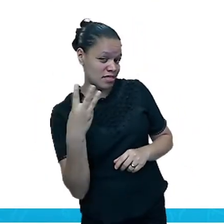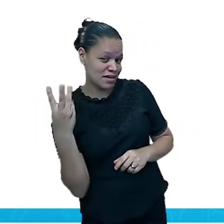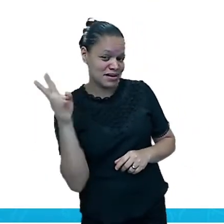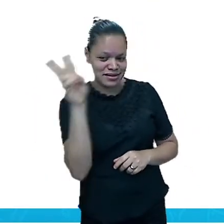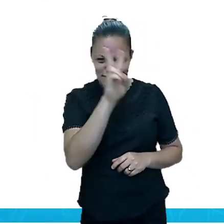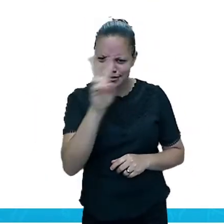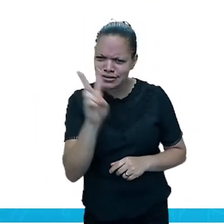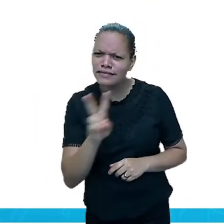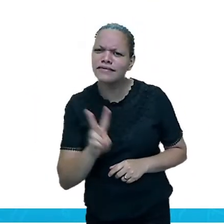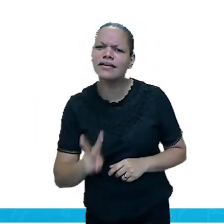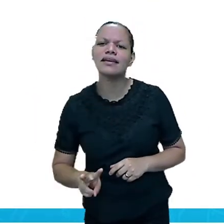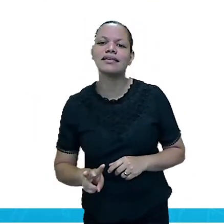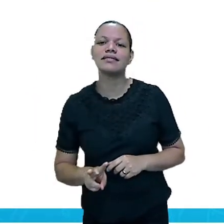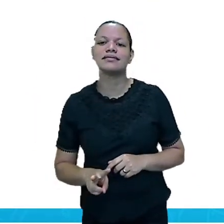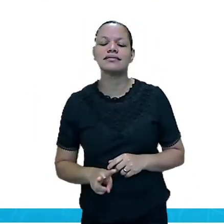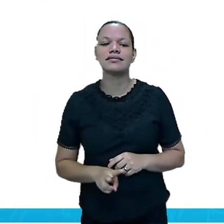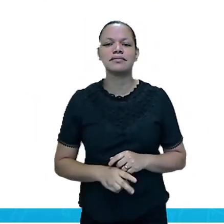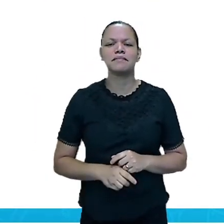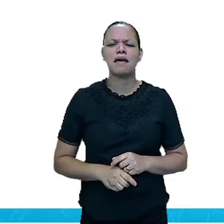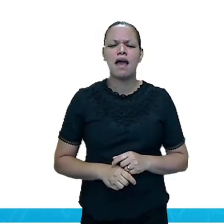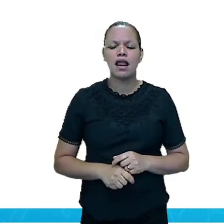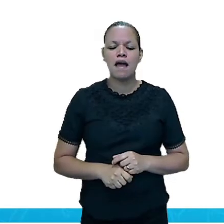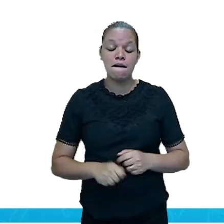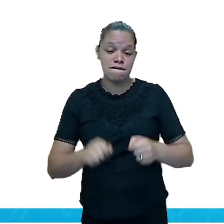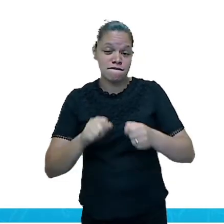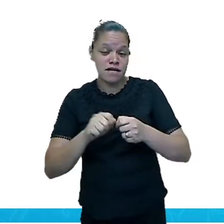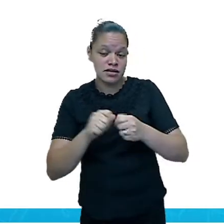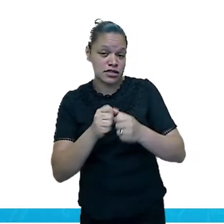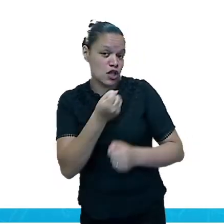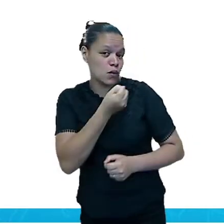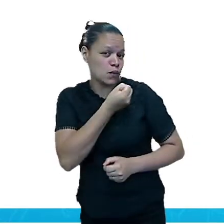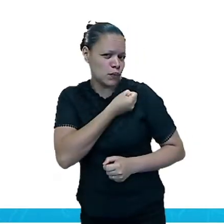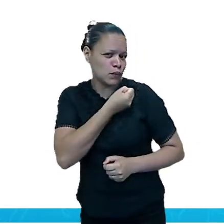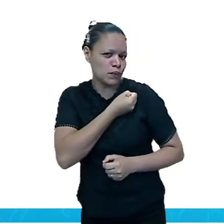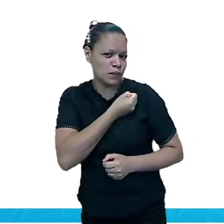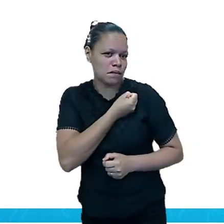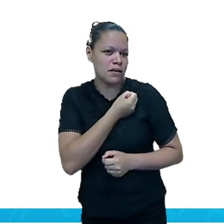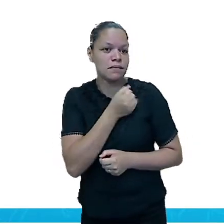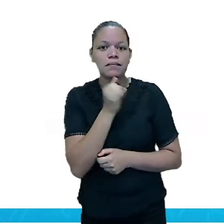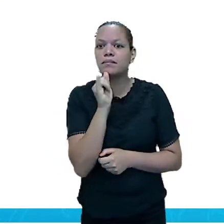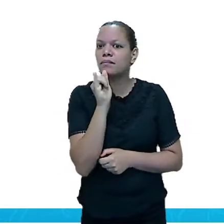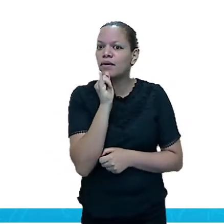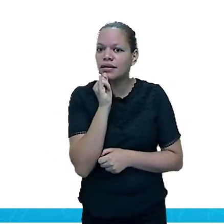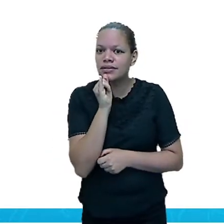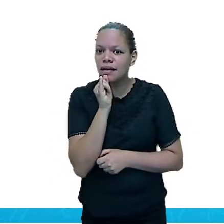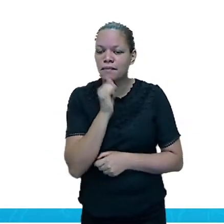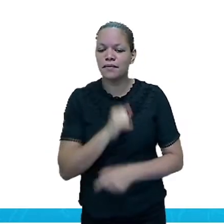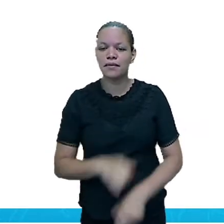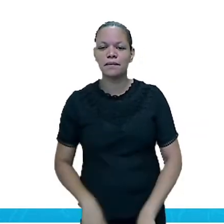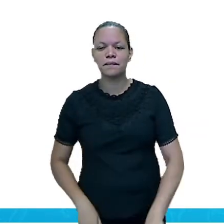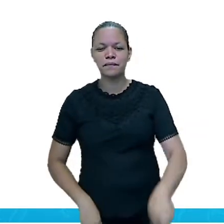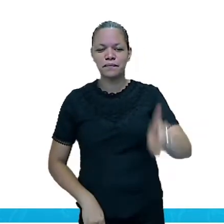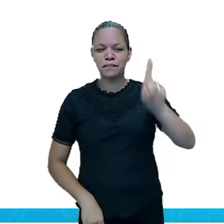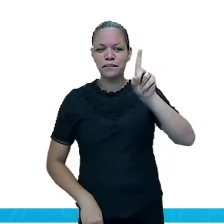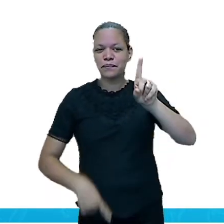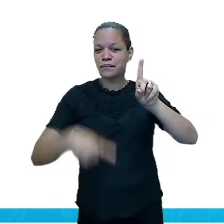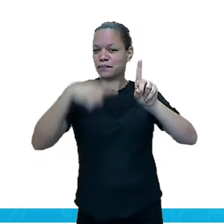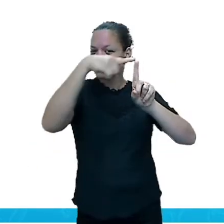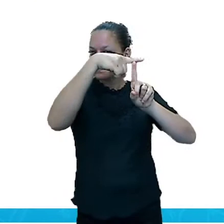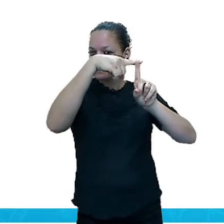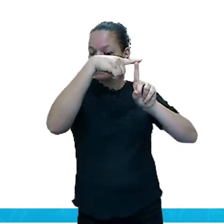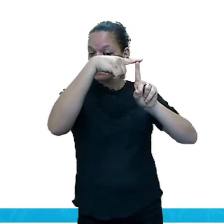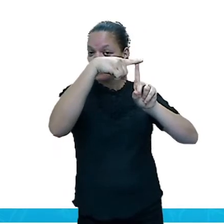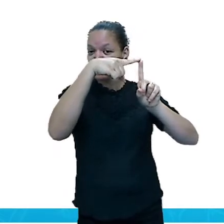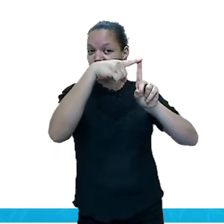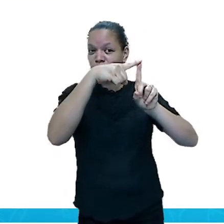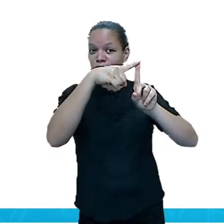I, ela pode representar aqui, ó, 1, 2 letras Is representam o número 2 e 3 letras